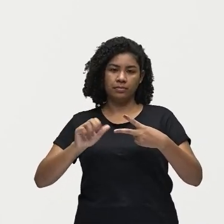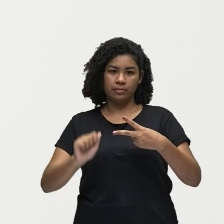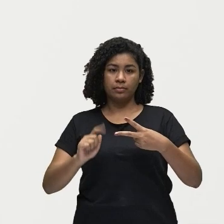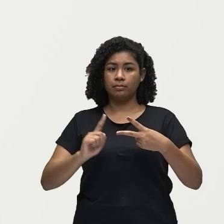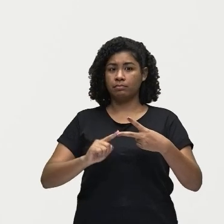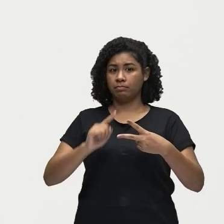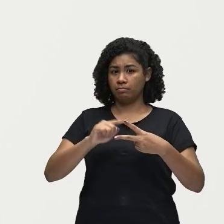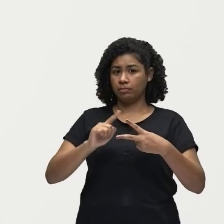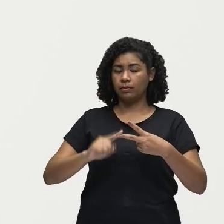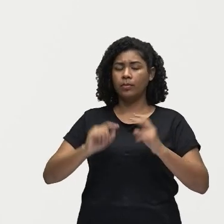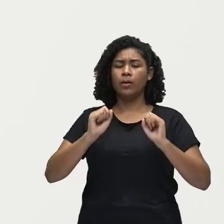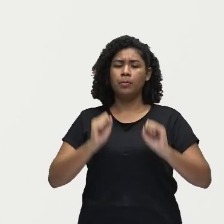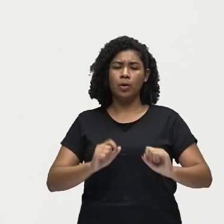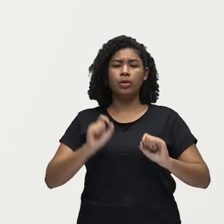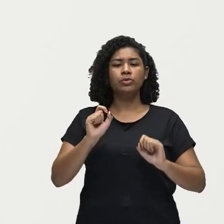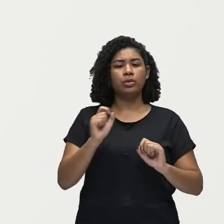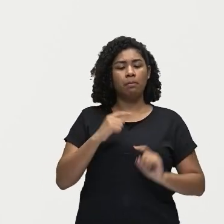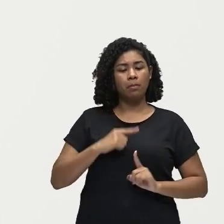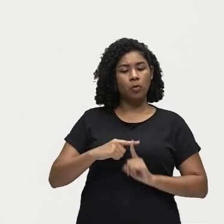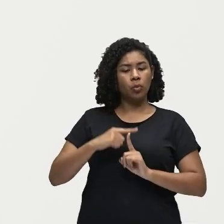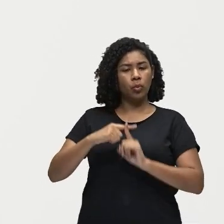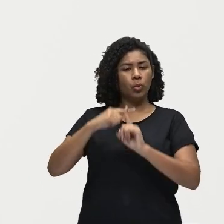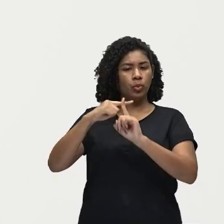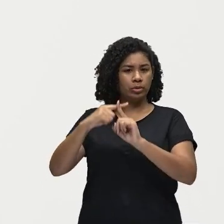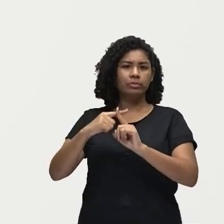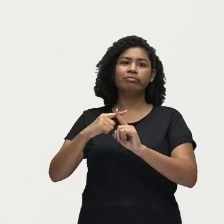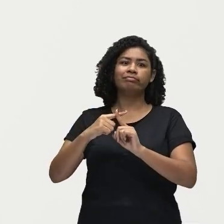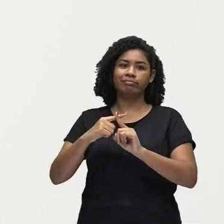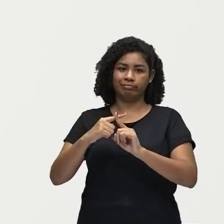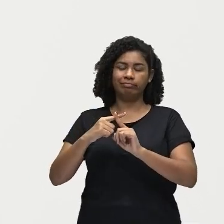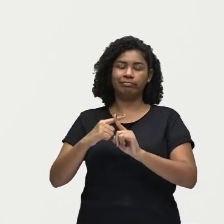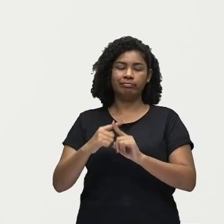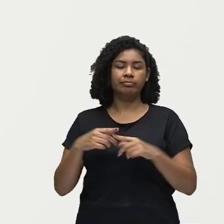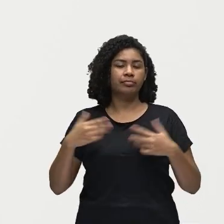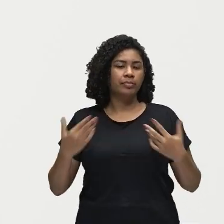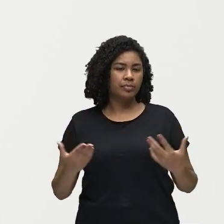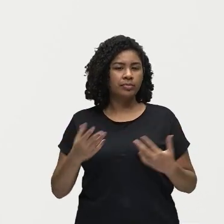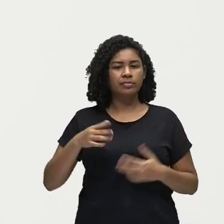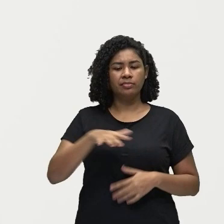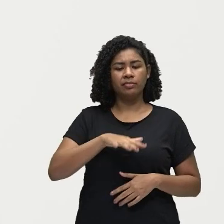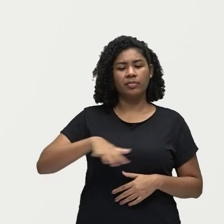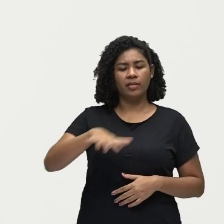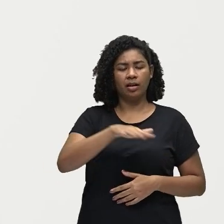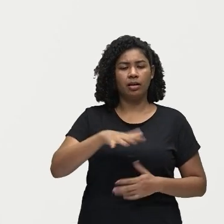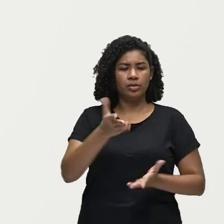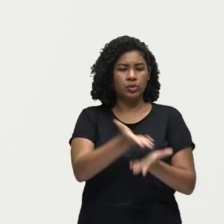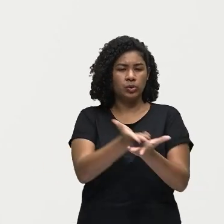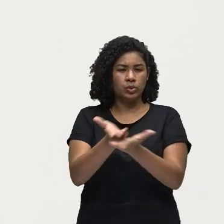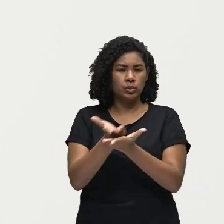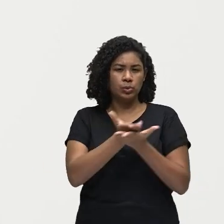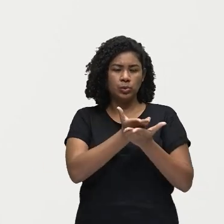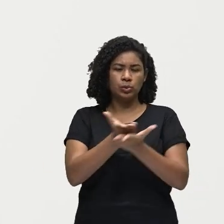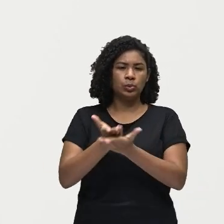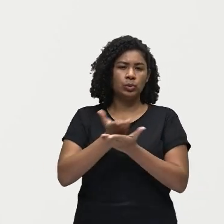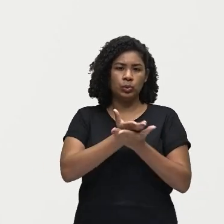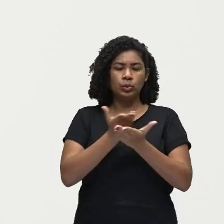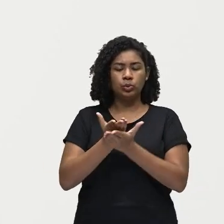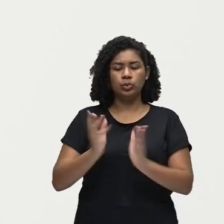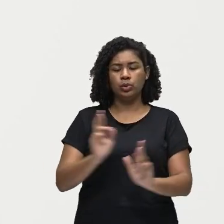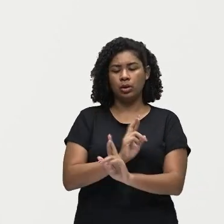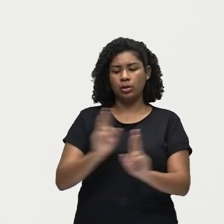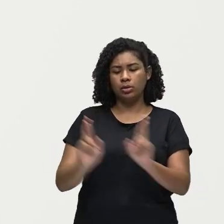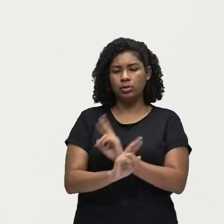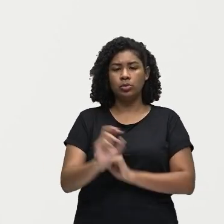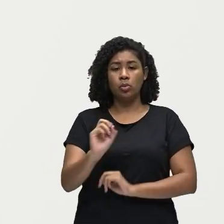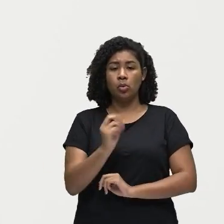harmônicas, relações positivas. Então, a gente diz aí no estudo das relações, quando uma relação é positiva,